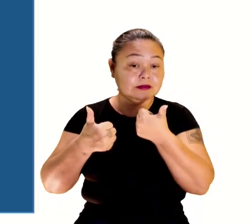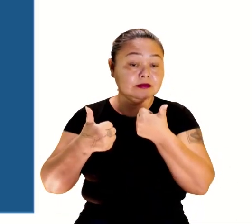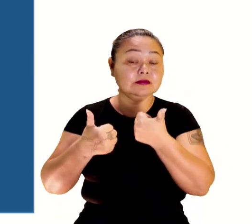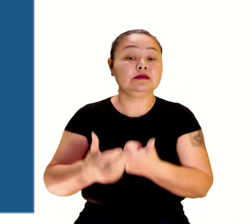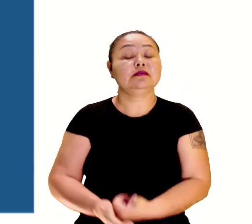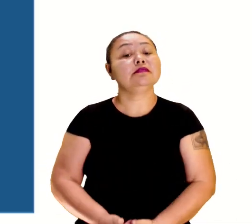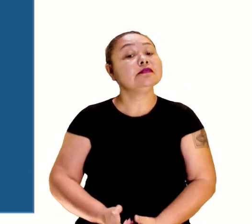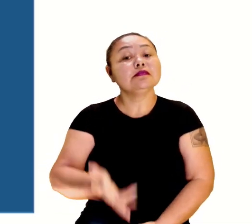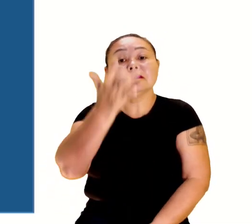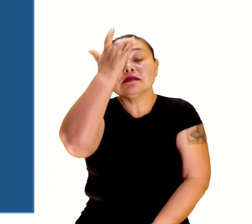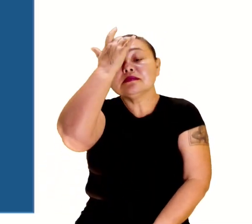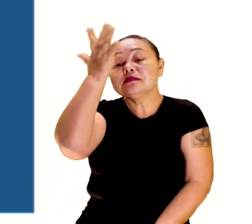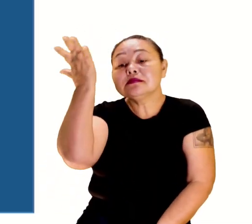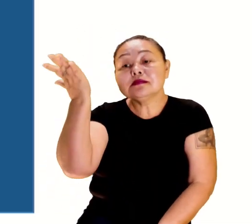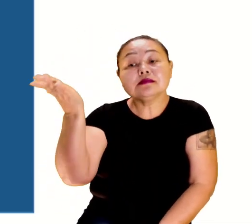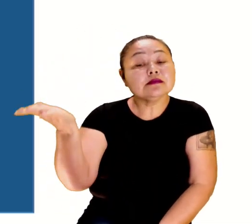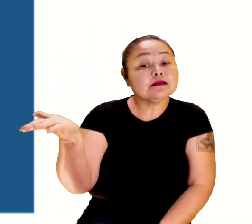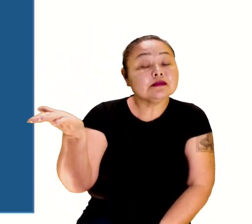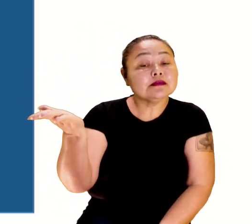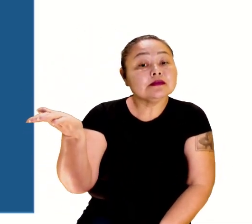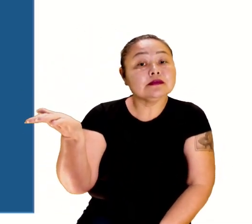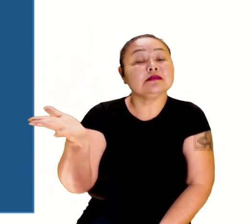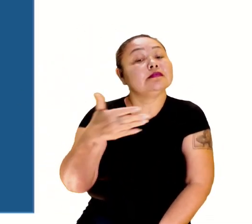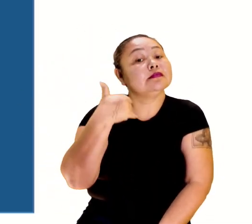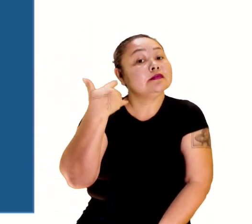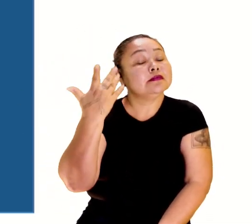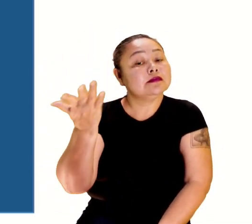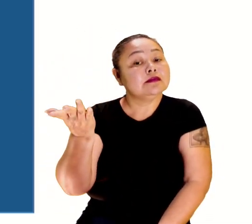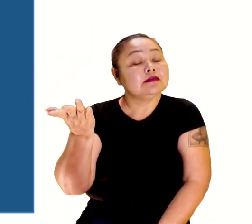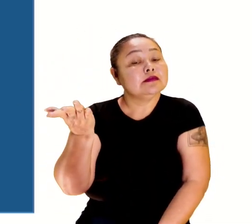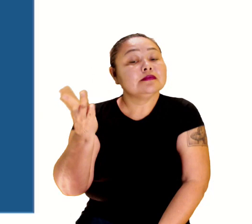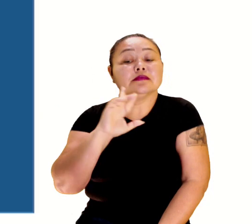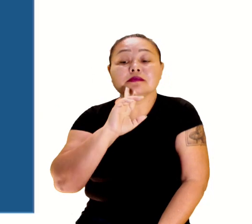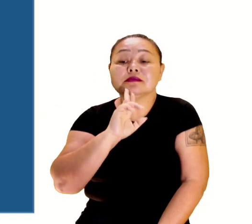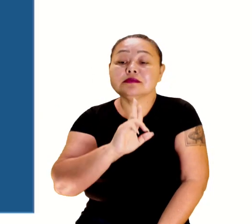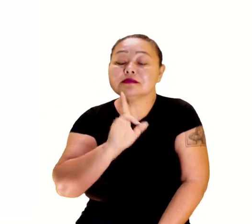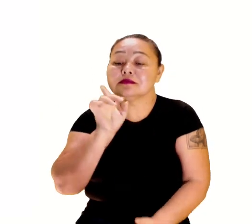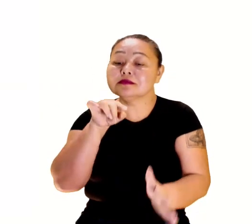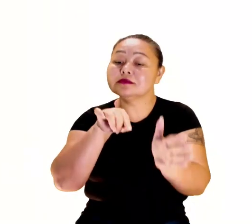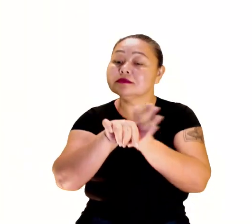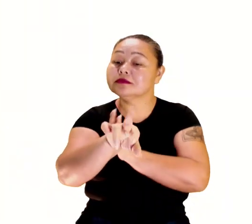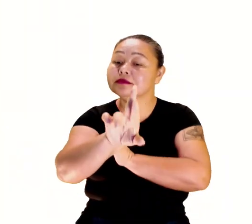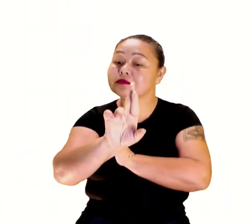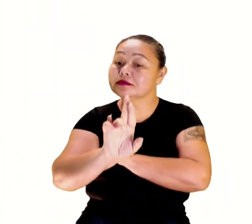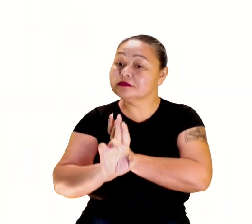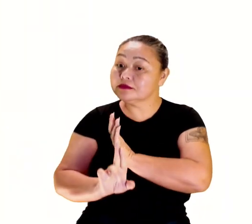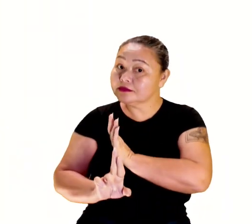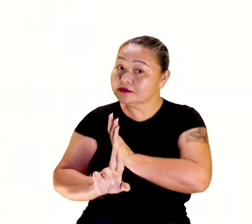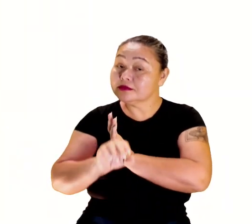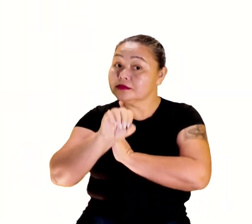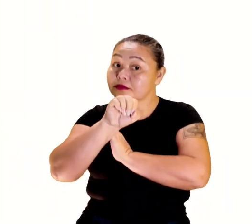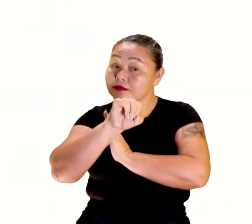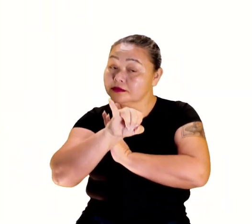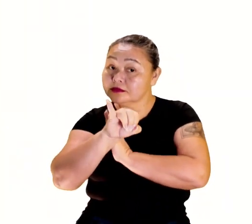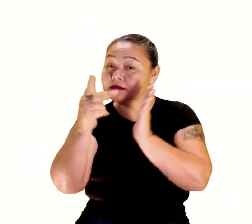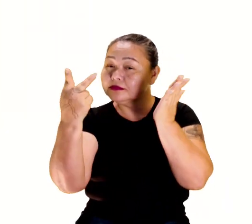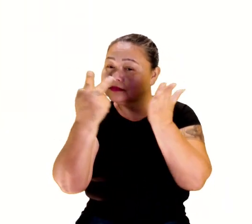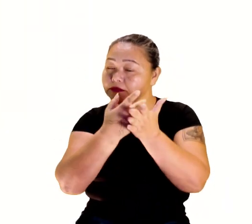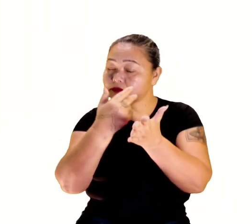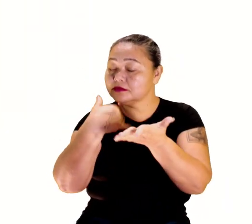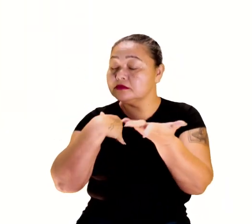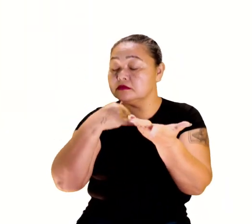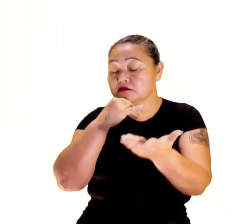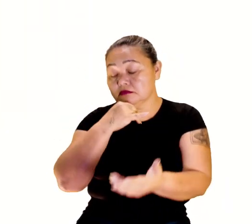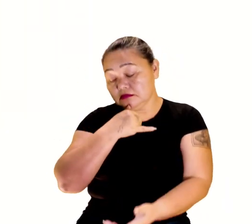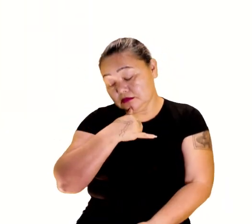Beleza? Muito fácil, né? Então, a gente conclui o nosso quiz aí com chave de ouro. Se você errou, não desanime, os erros